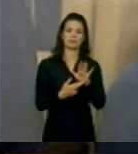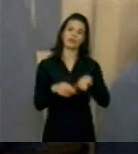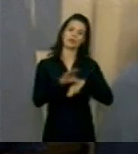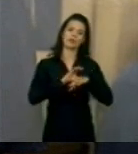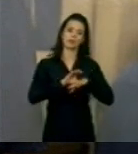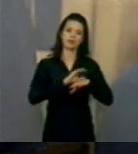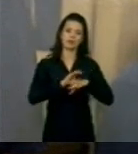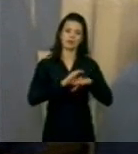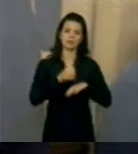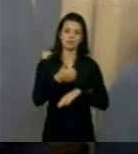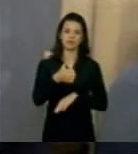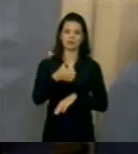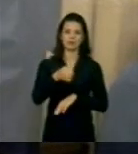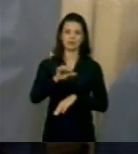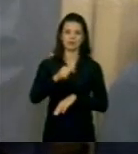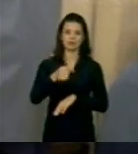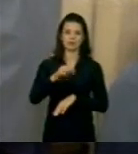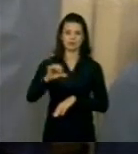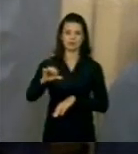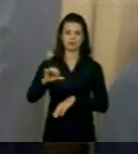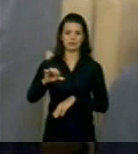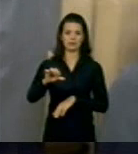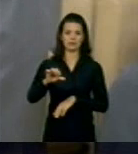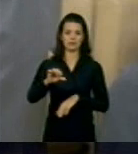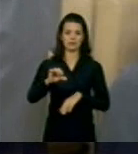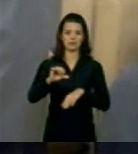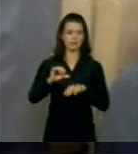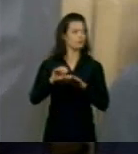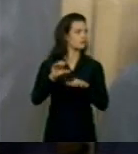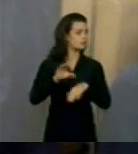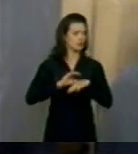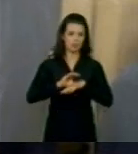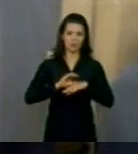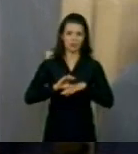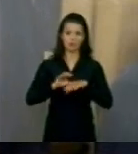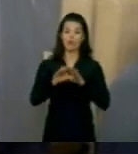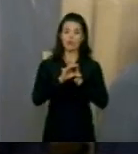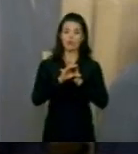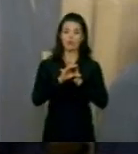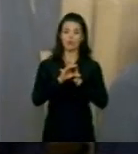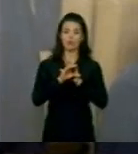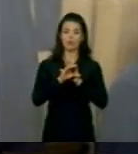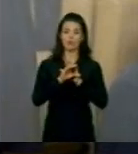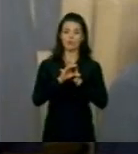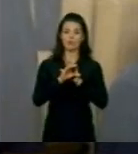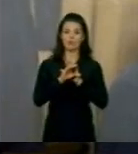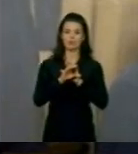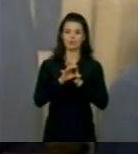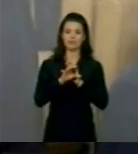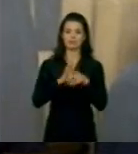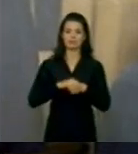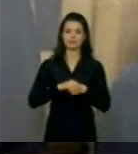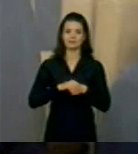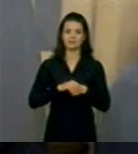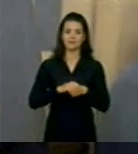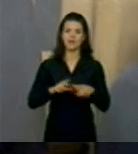a norma da Constituição de 69 previa um conceito genérico da preservação e contra a perturbação